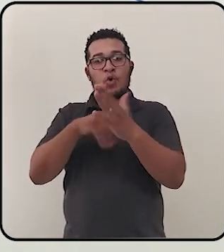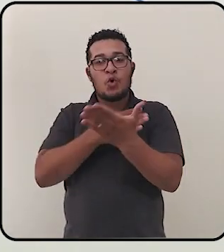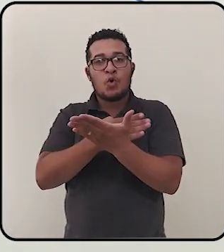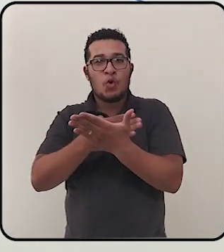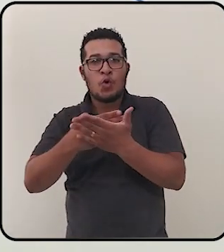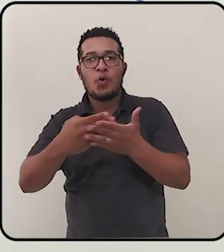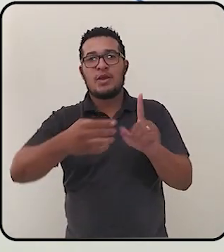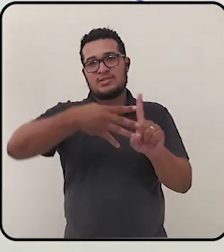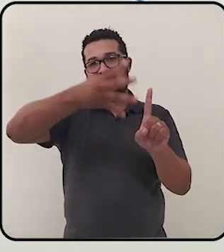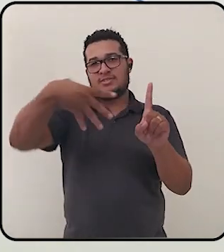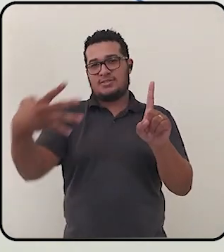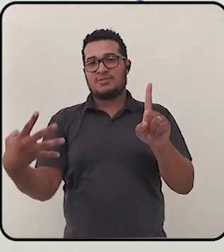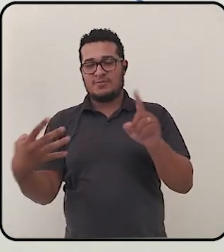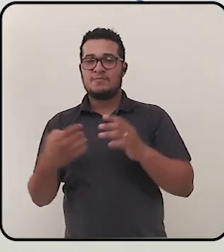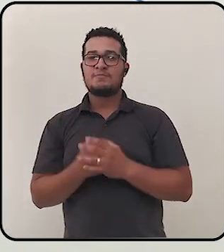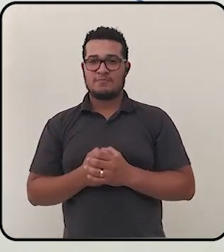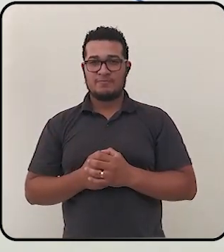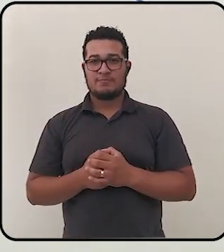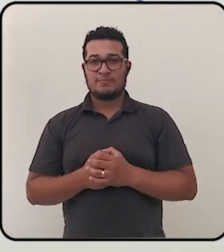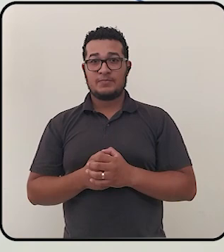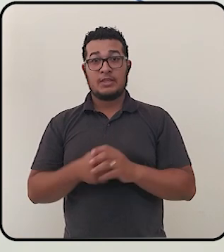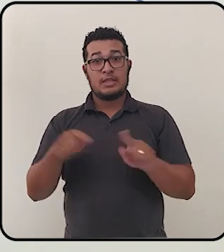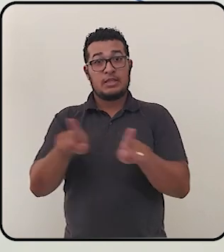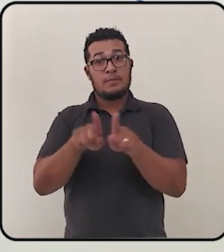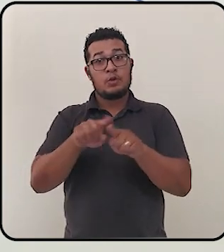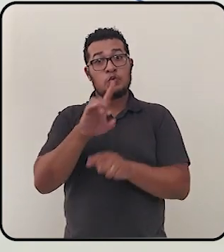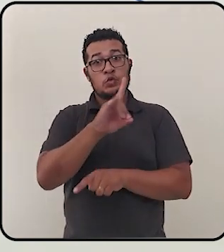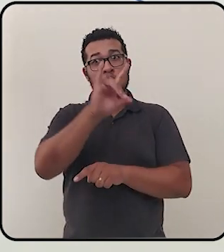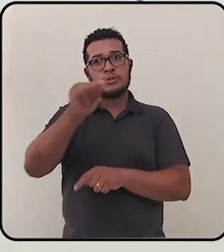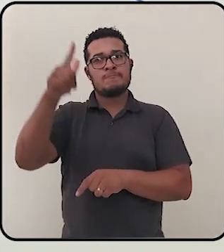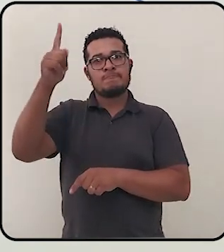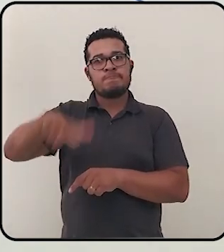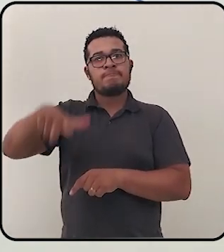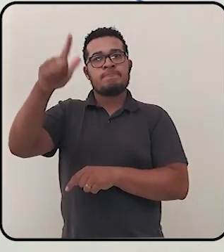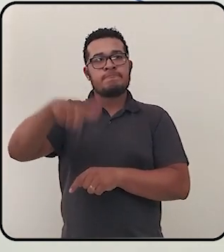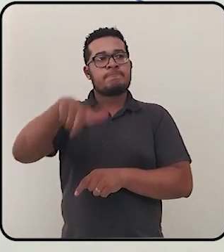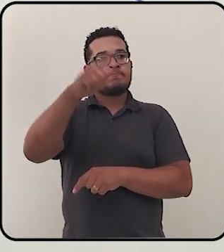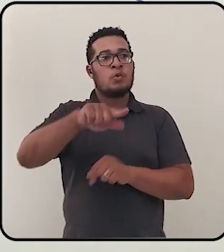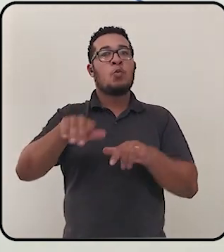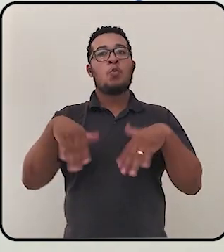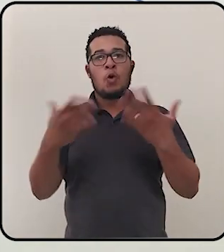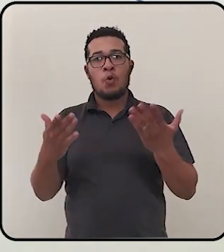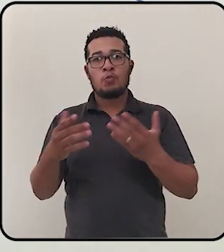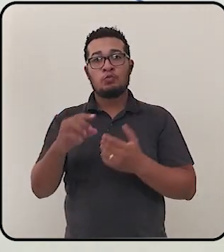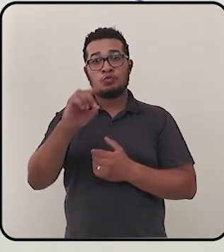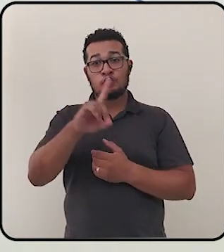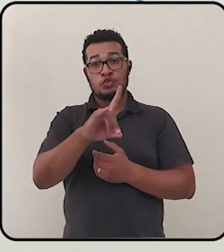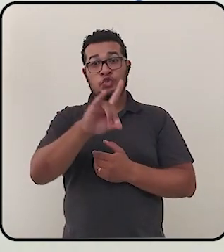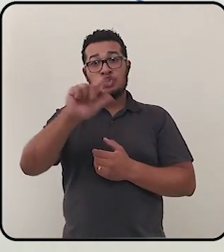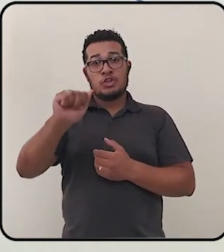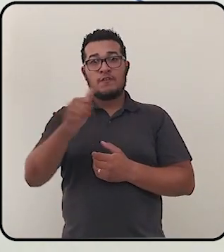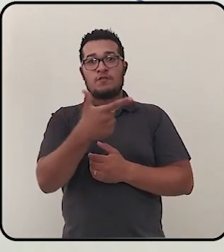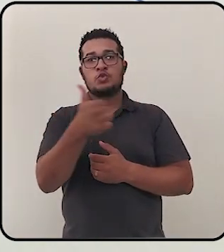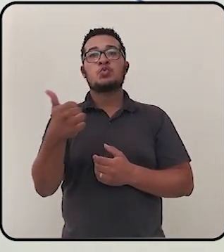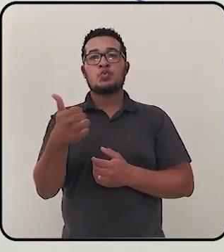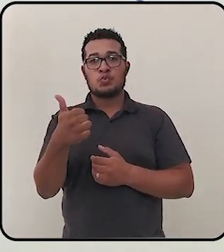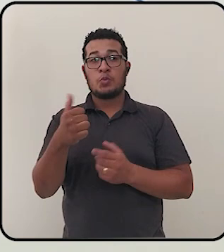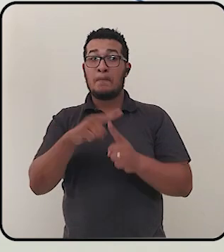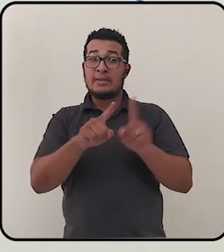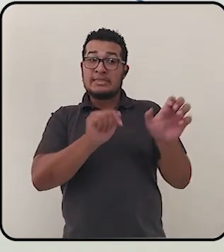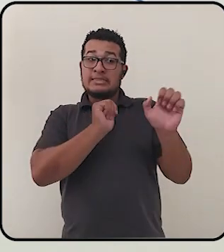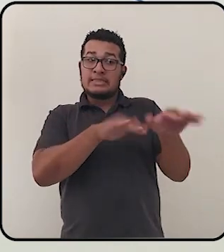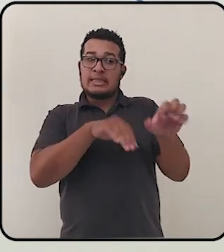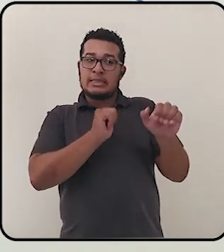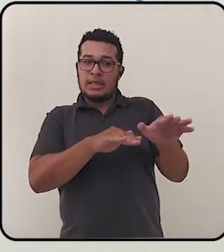início das estações do ano. E a data que mais se repete é a data do dia 21, com exceção